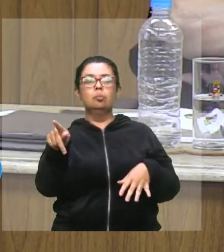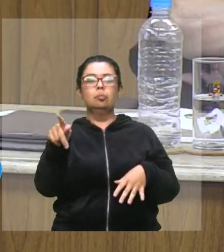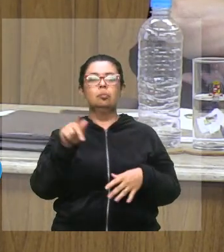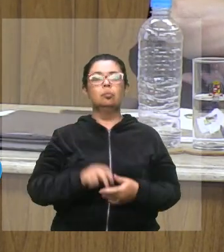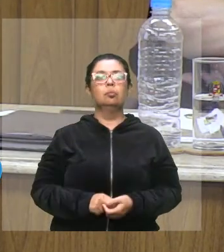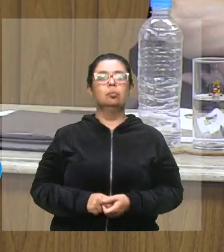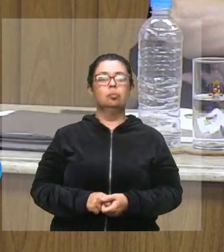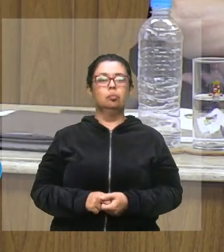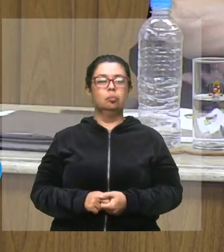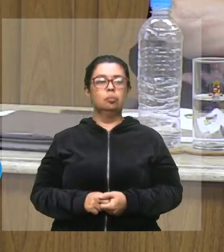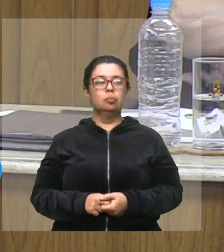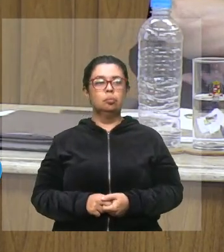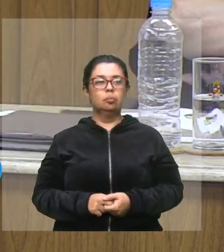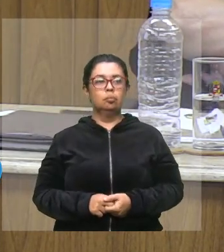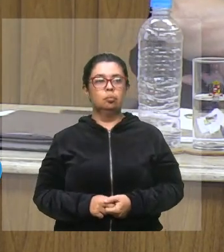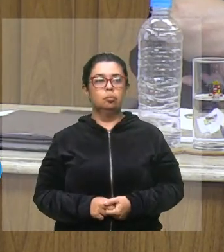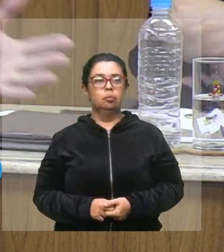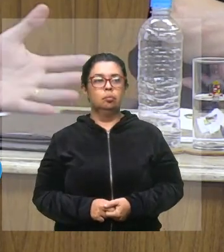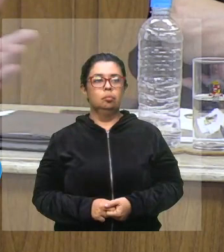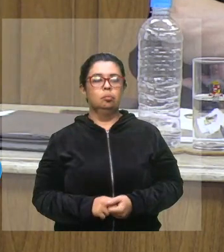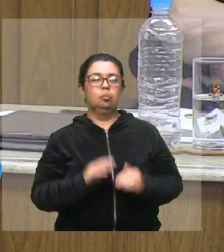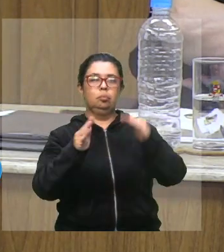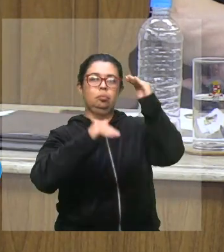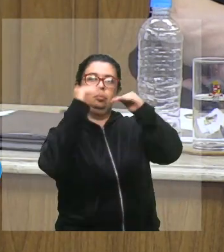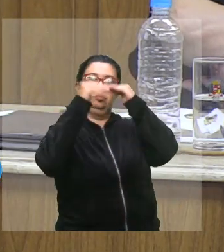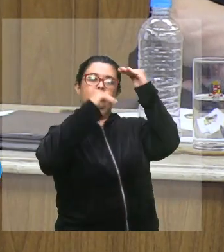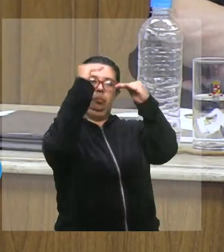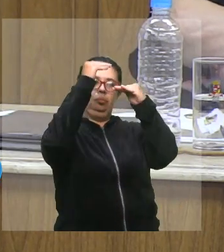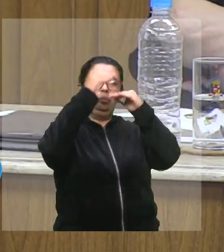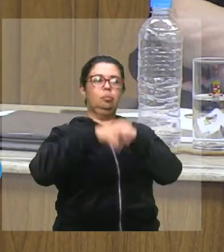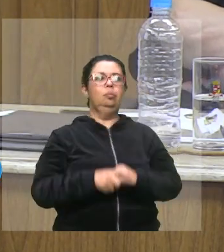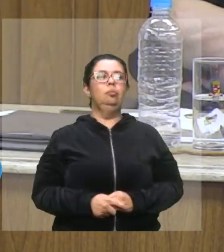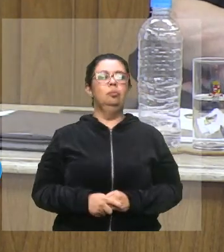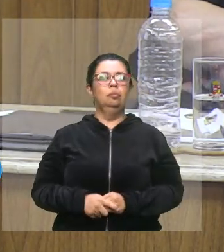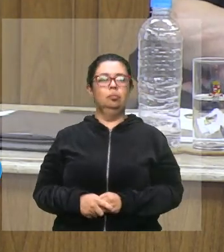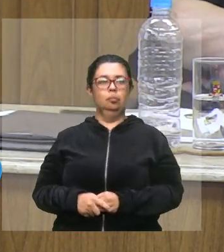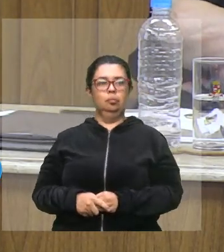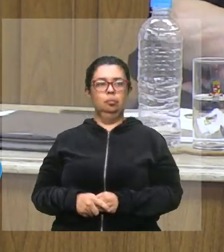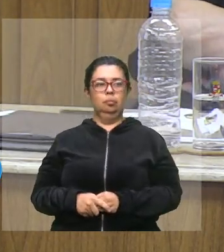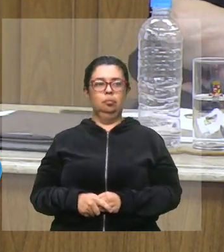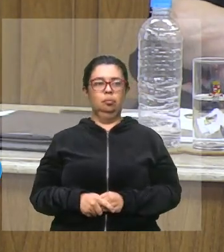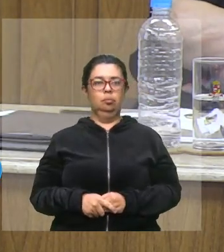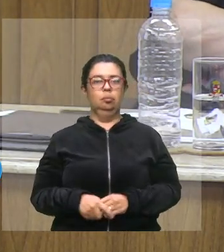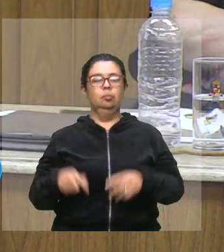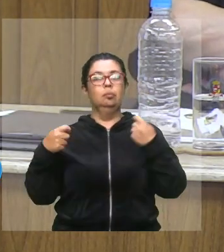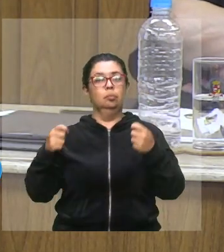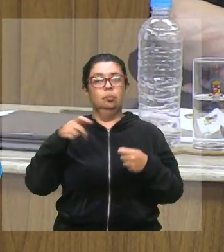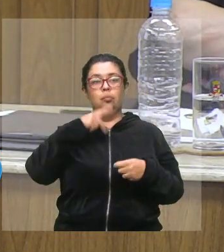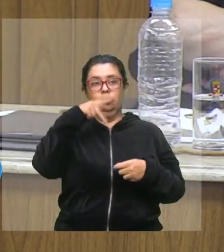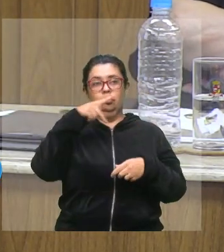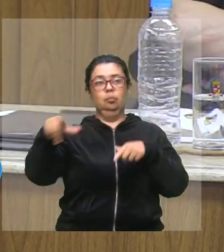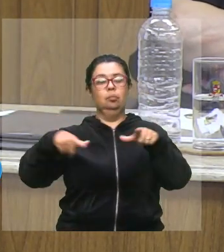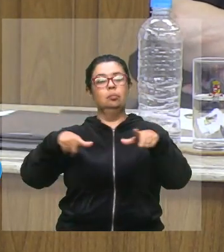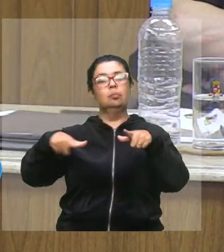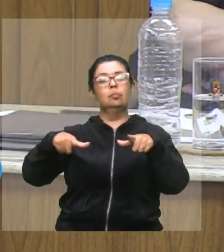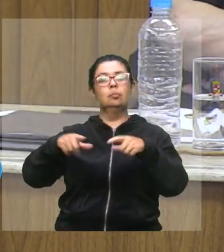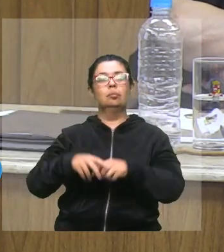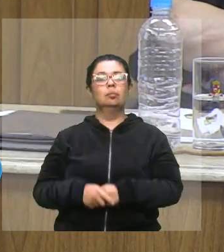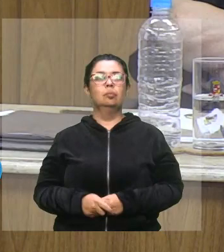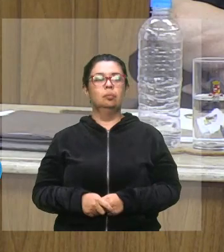importante, e avança para outros segmentos. Então, assim, destacar aí o trabalho aí, né,